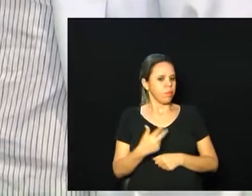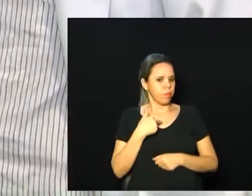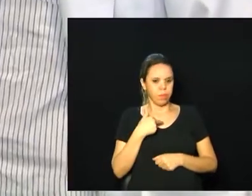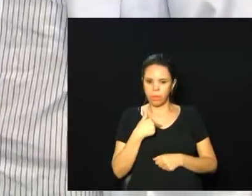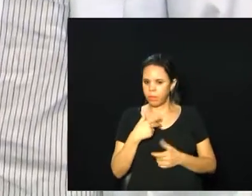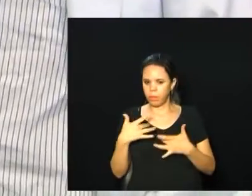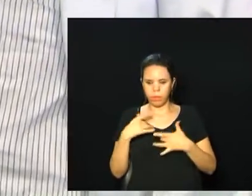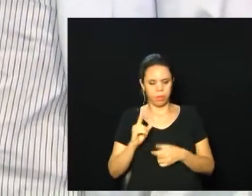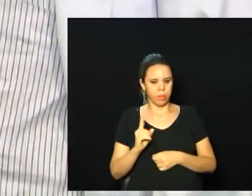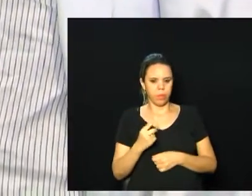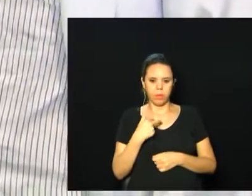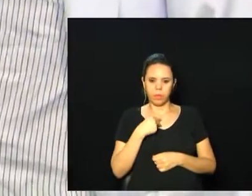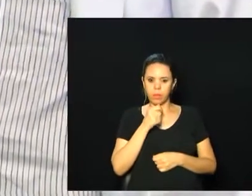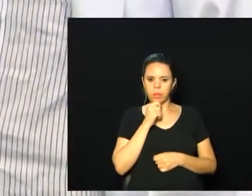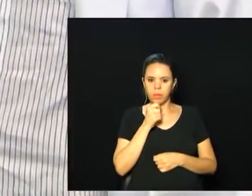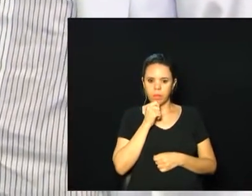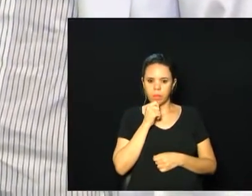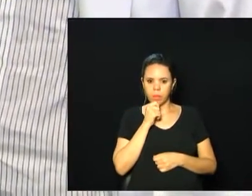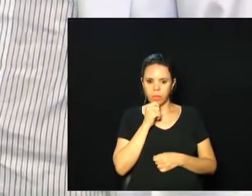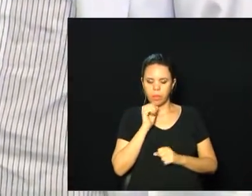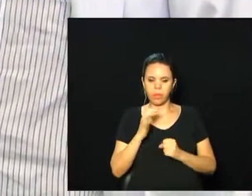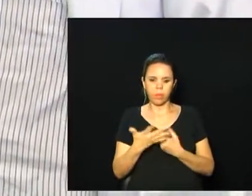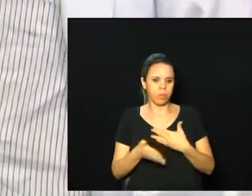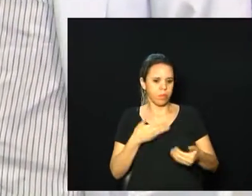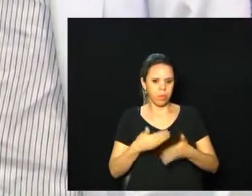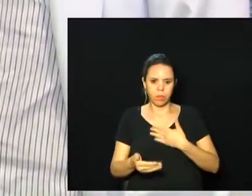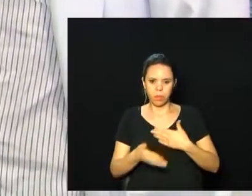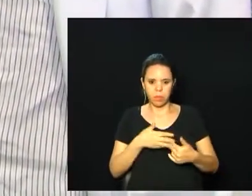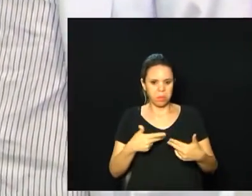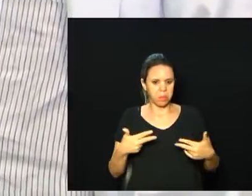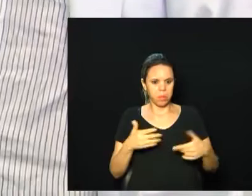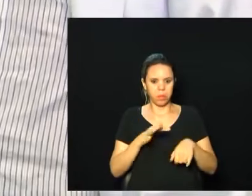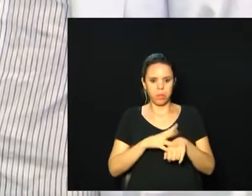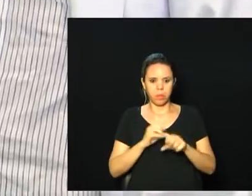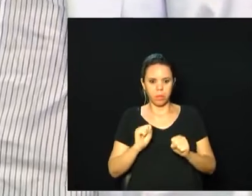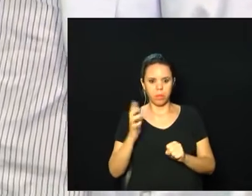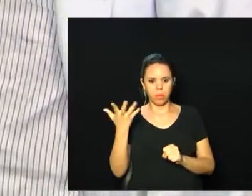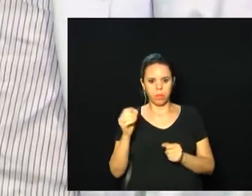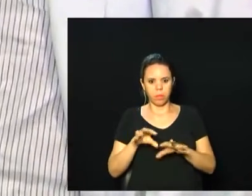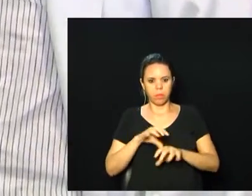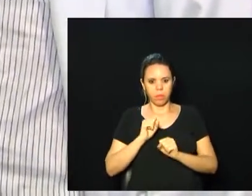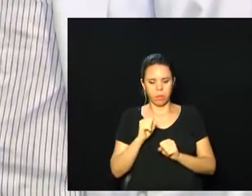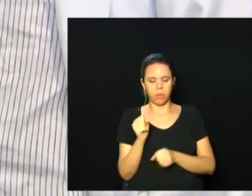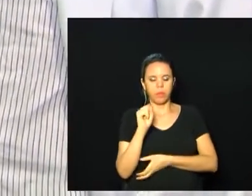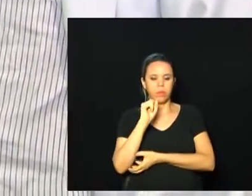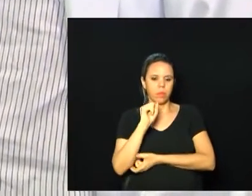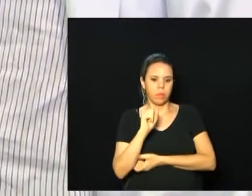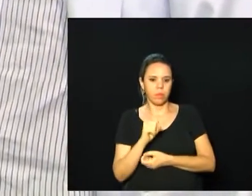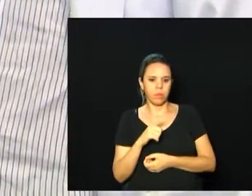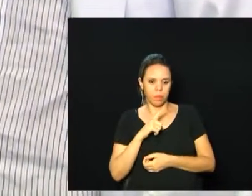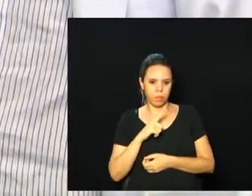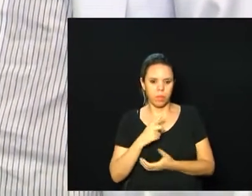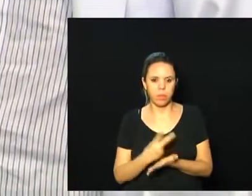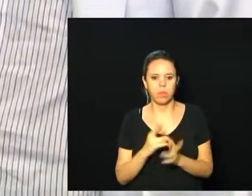para fazer a doação, pelo menos. Não. Aí não só Covid, né? Qualquer tipo de doença que possa ser infecciosa, aí tem que